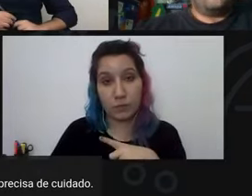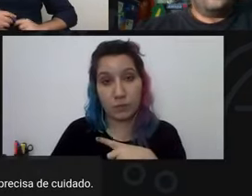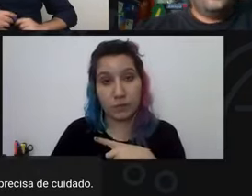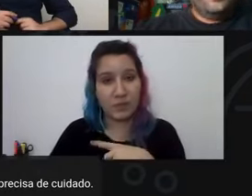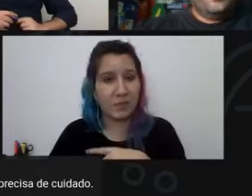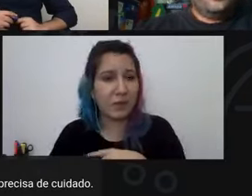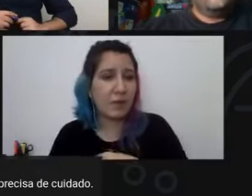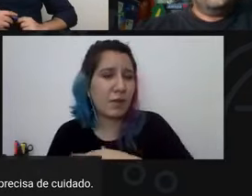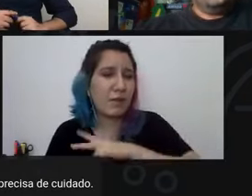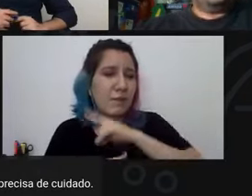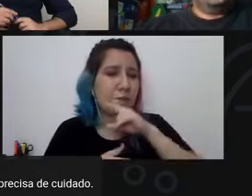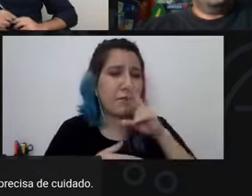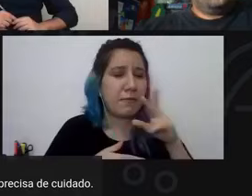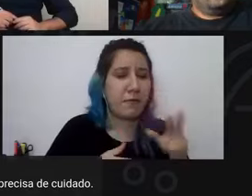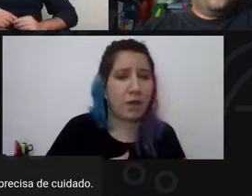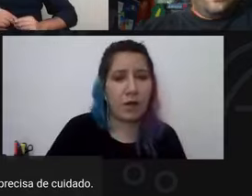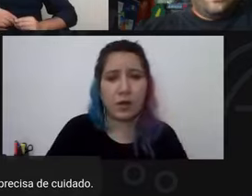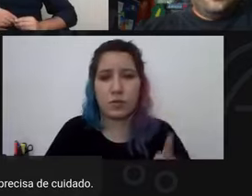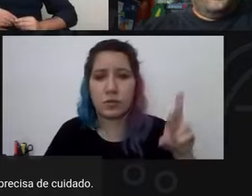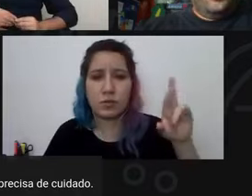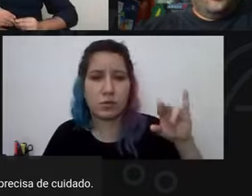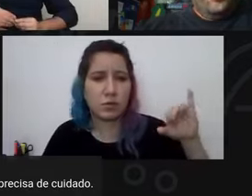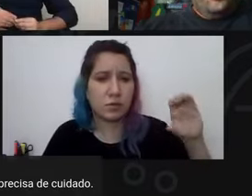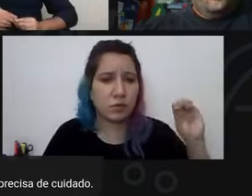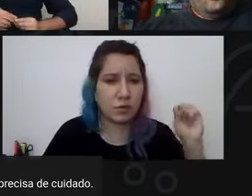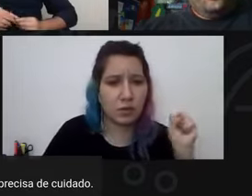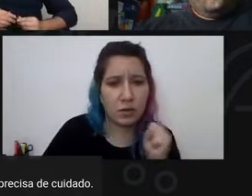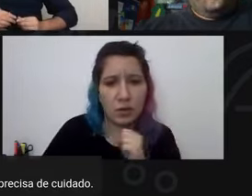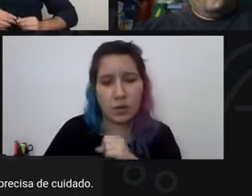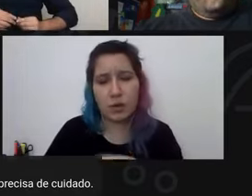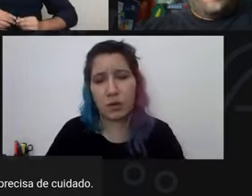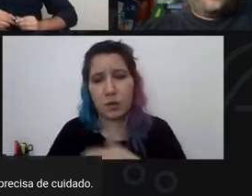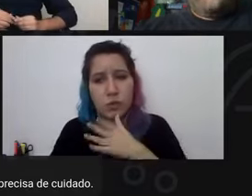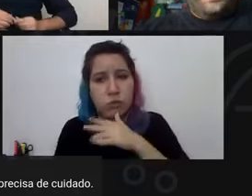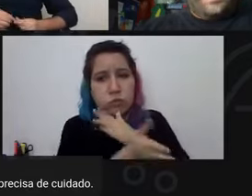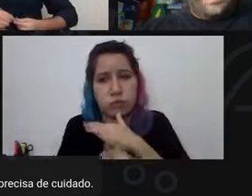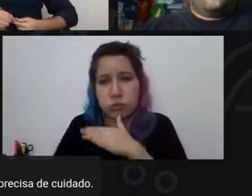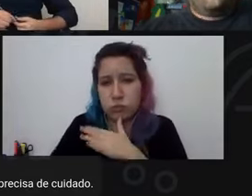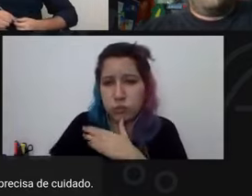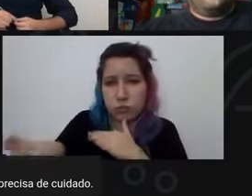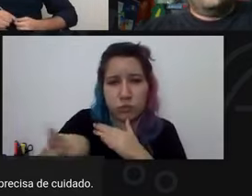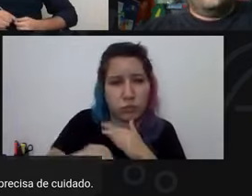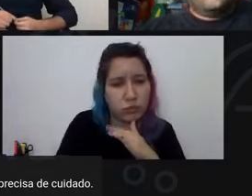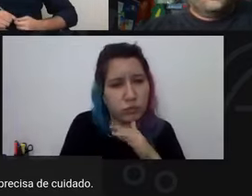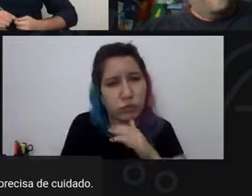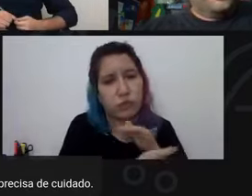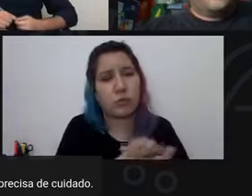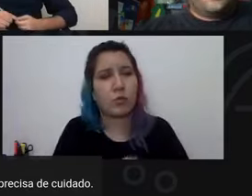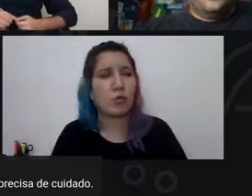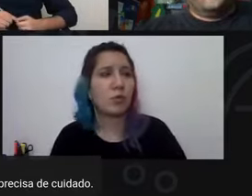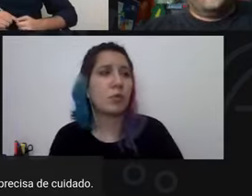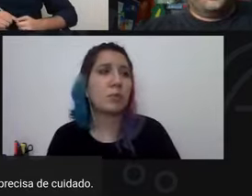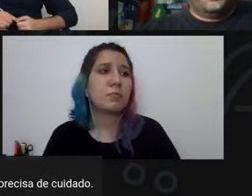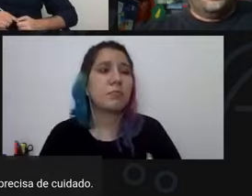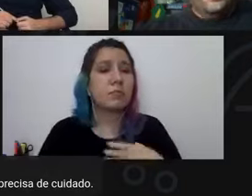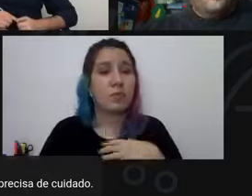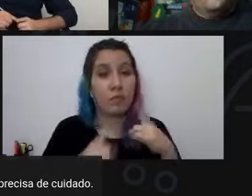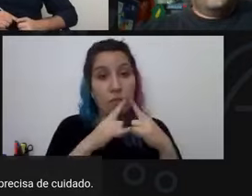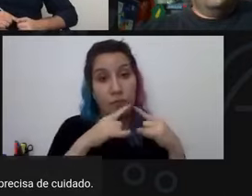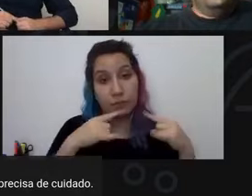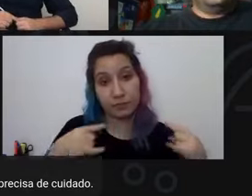o rio Mariana, nós temos toda a região do Mar Pequeno, a Baía de São Vicente. Então,